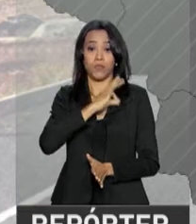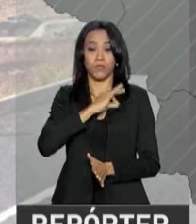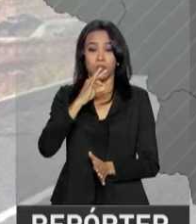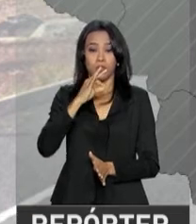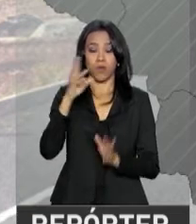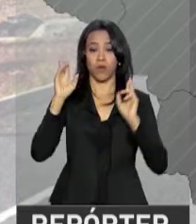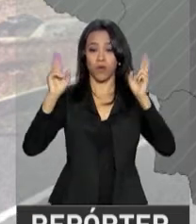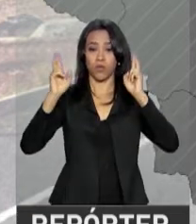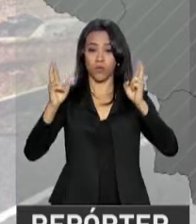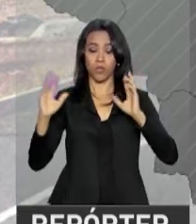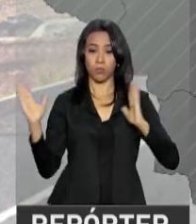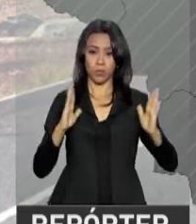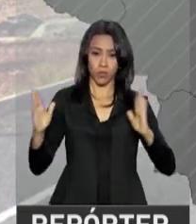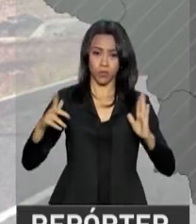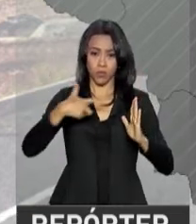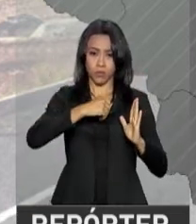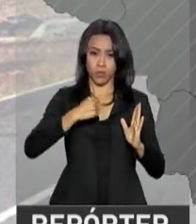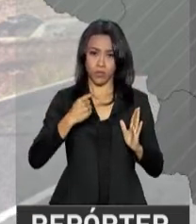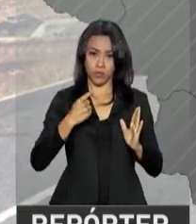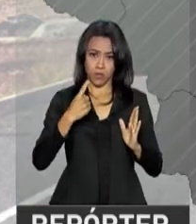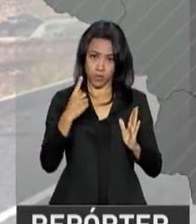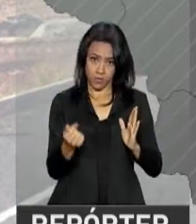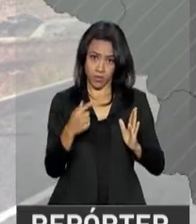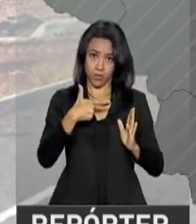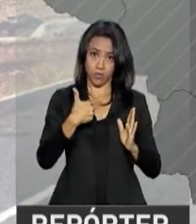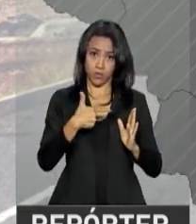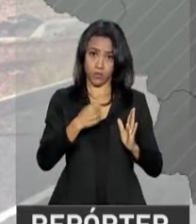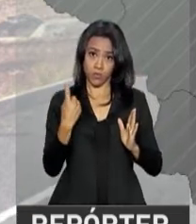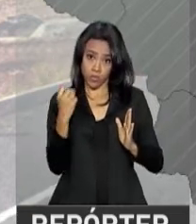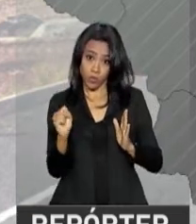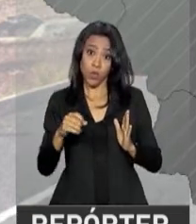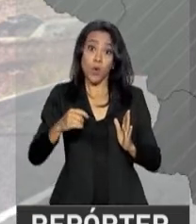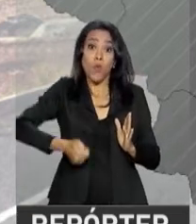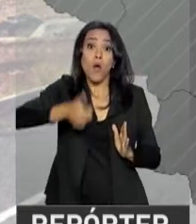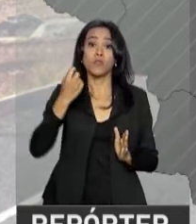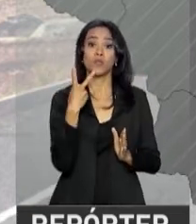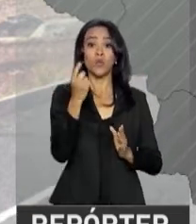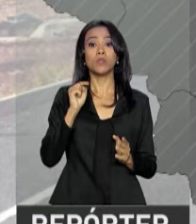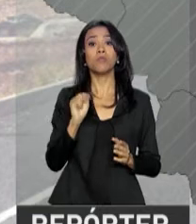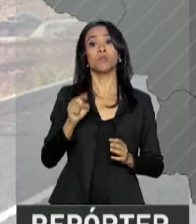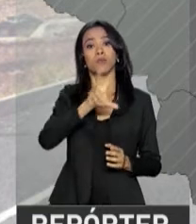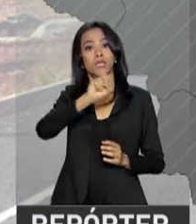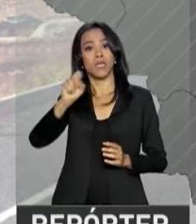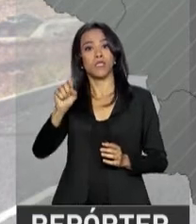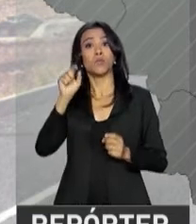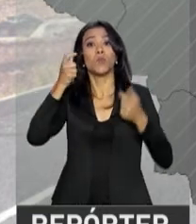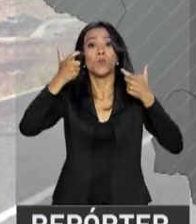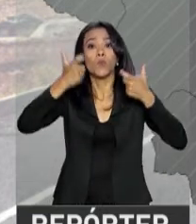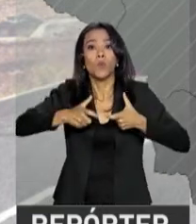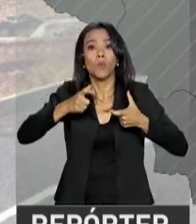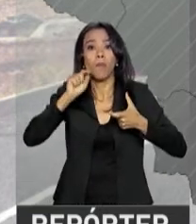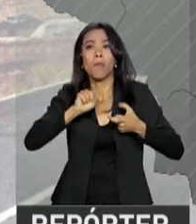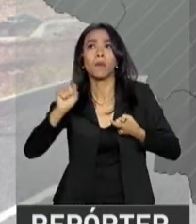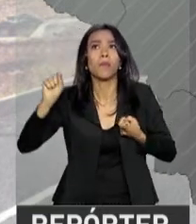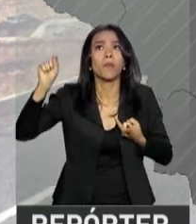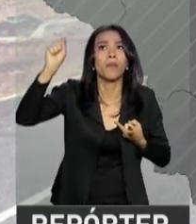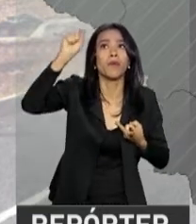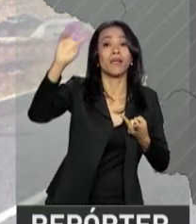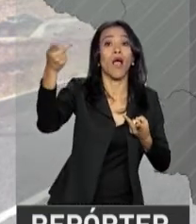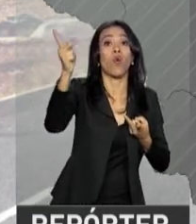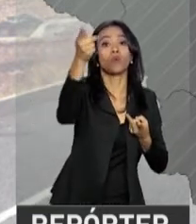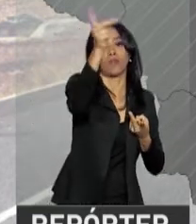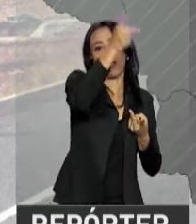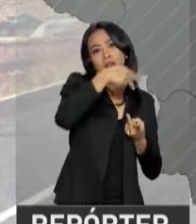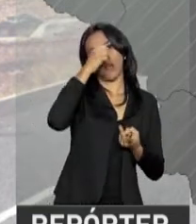2017/2018 existem quase 2.500 pontos vulneráveis de exploração sexual de crianças e